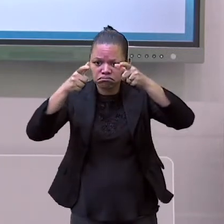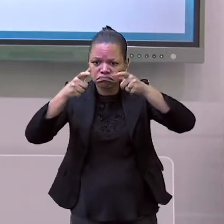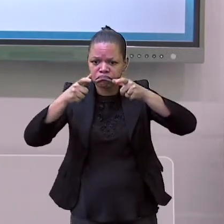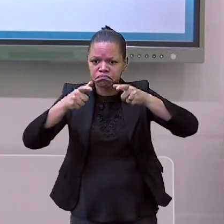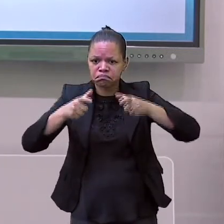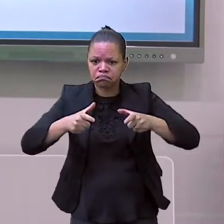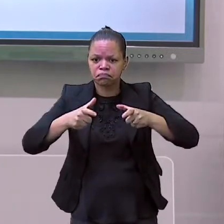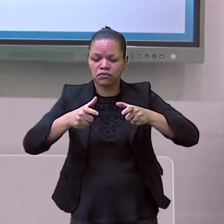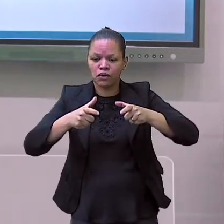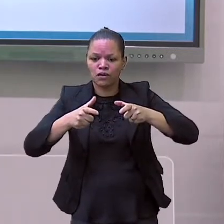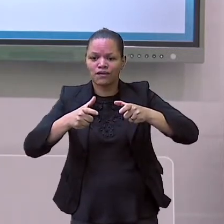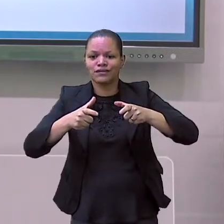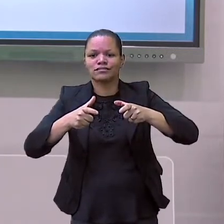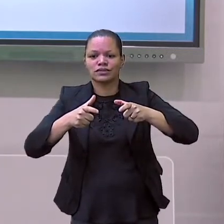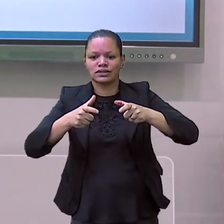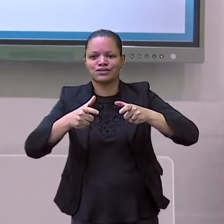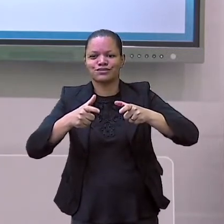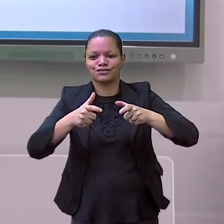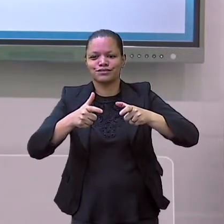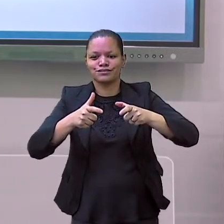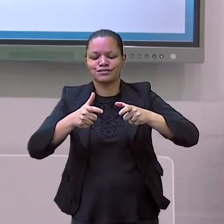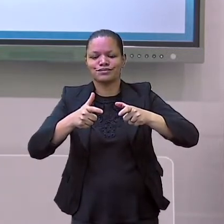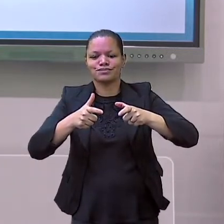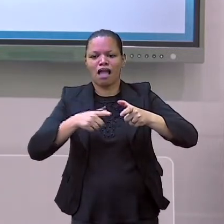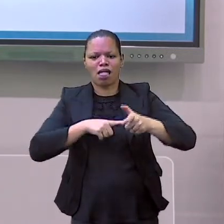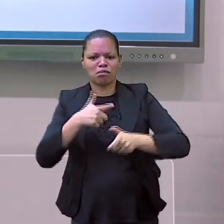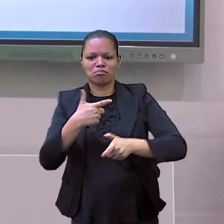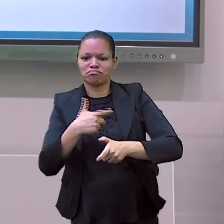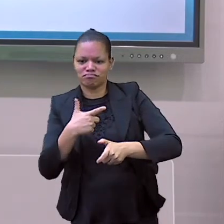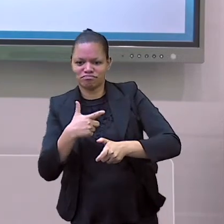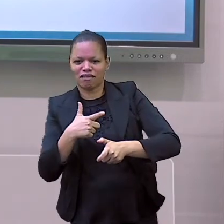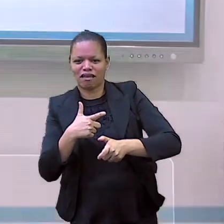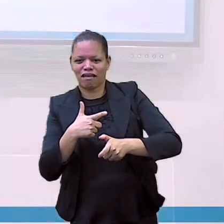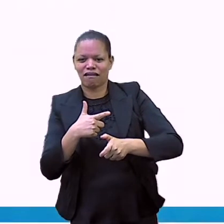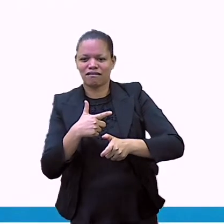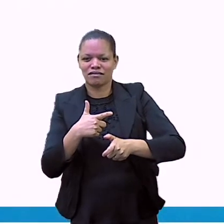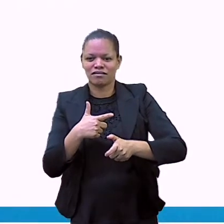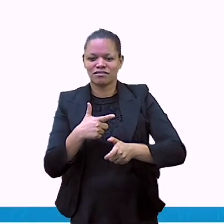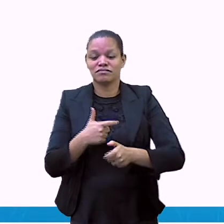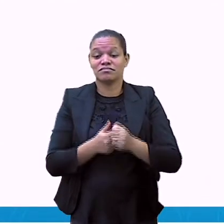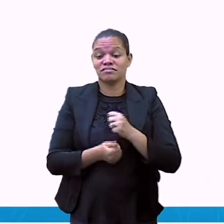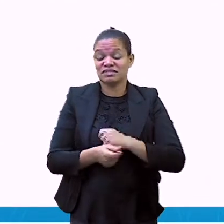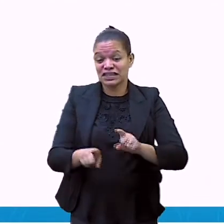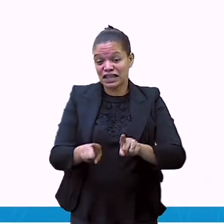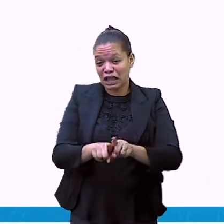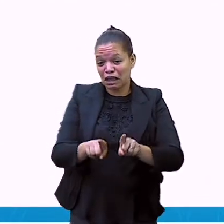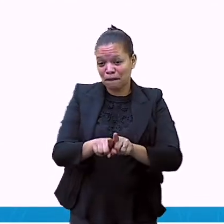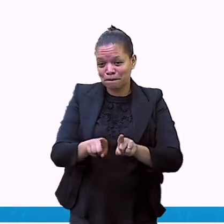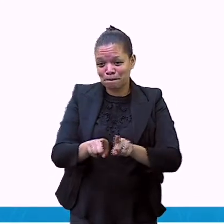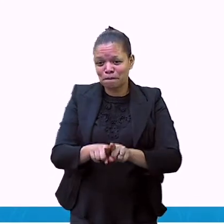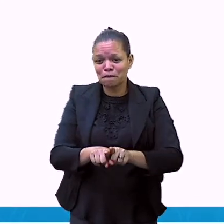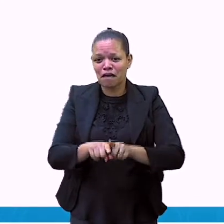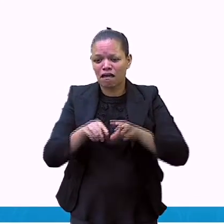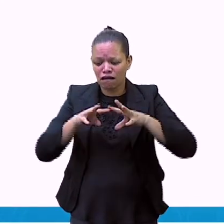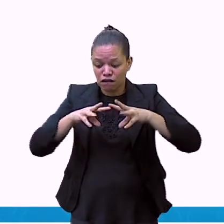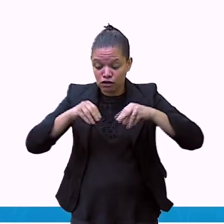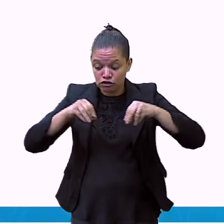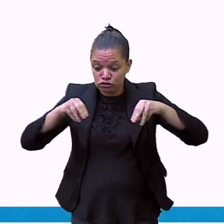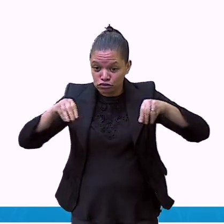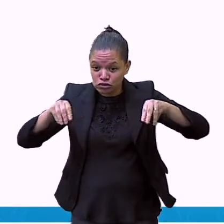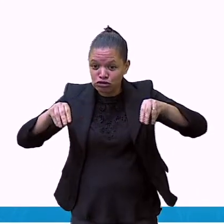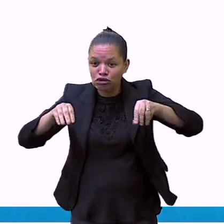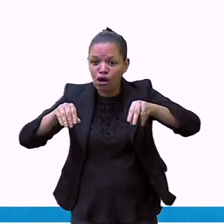tratada, você vai passar mal. Nós temos também o solo, né? O fato de ficar descalço em